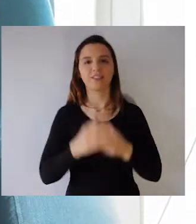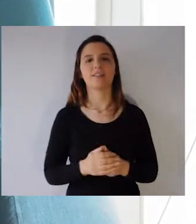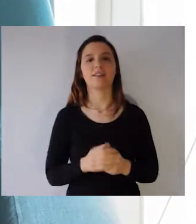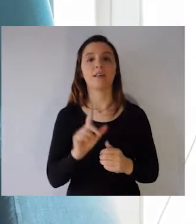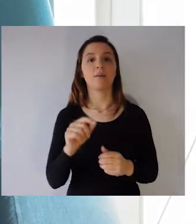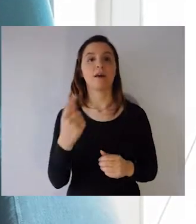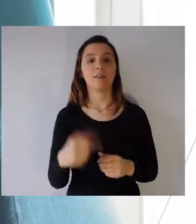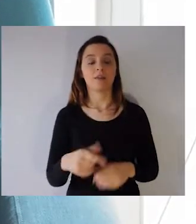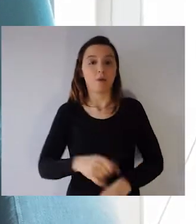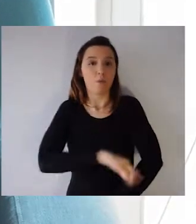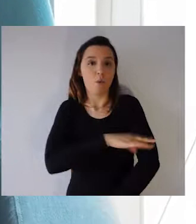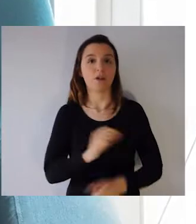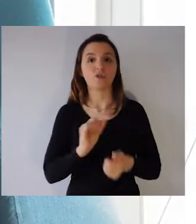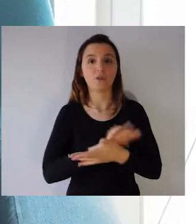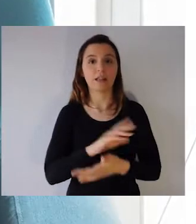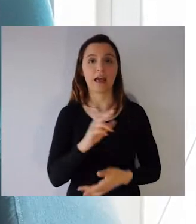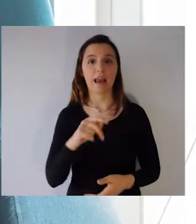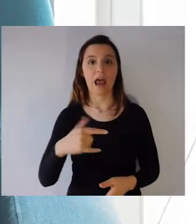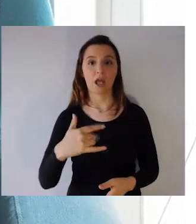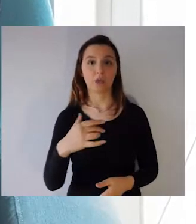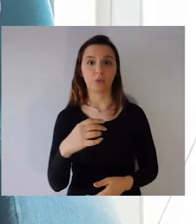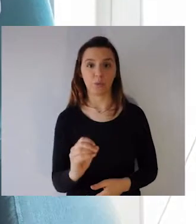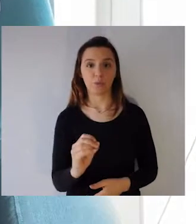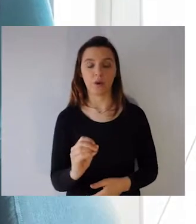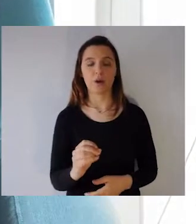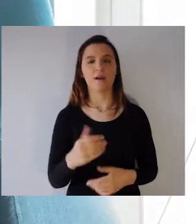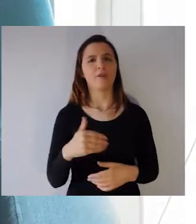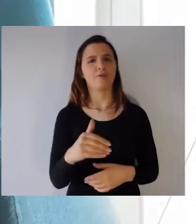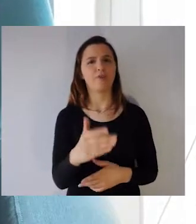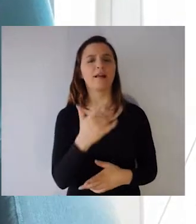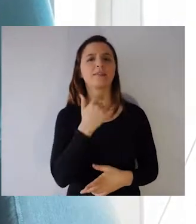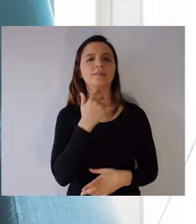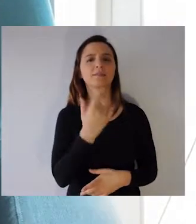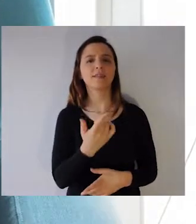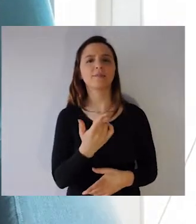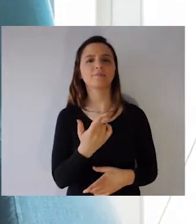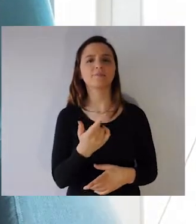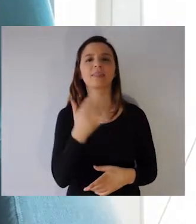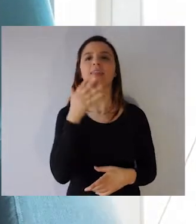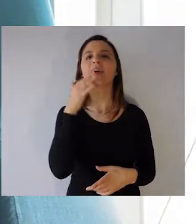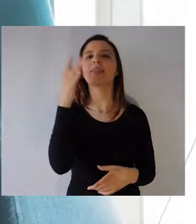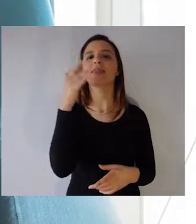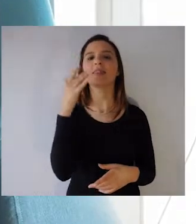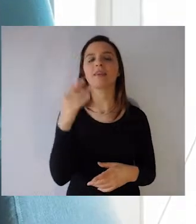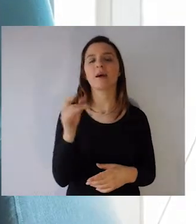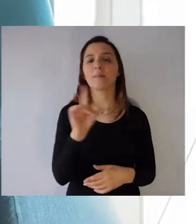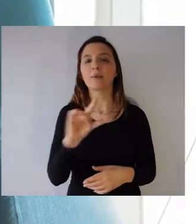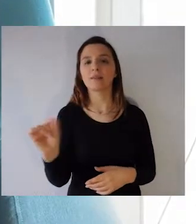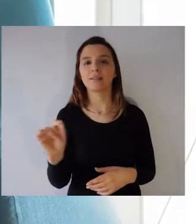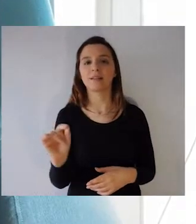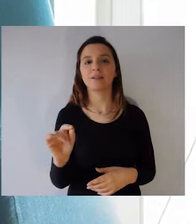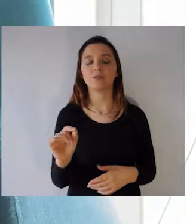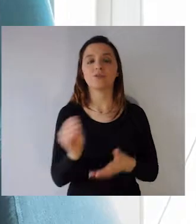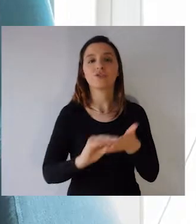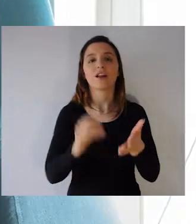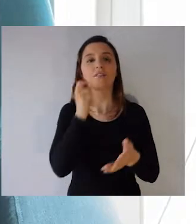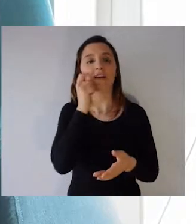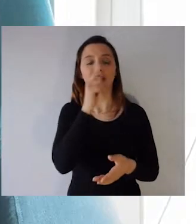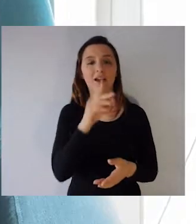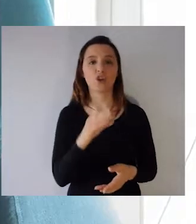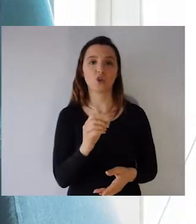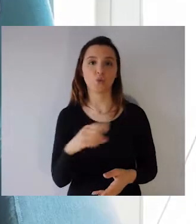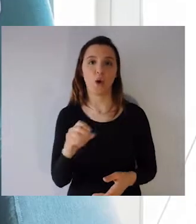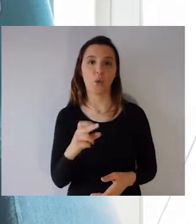ter o poeta e jornalista Renato Felipe Cardoso, que vai dizer Cantiga Partindo-se, de João Ruiz de